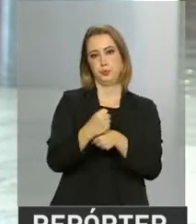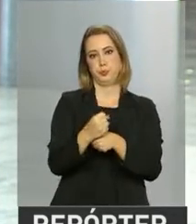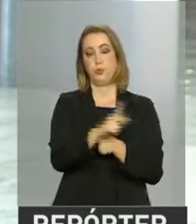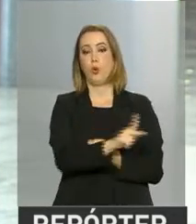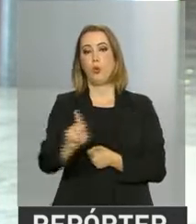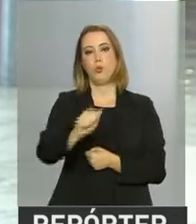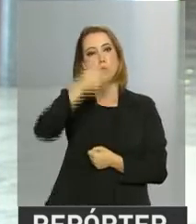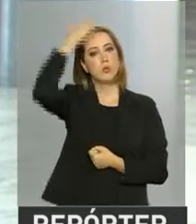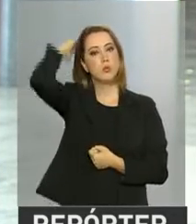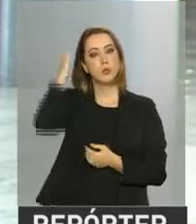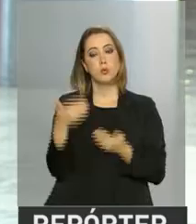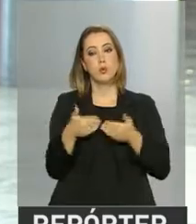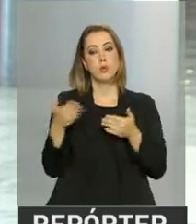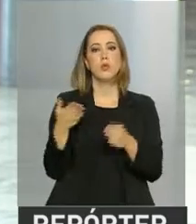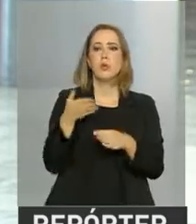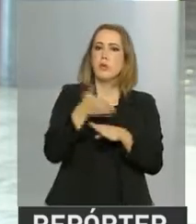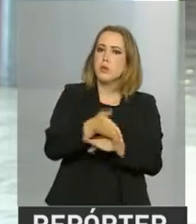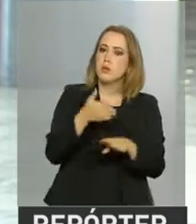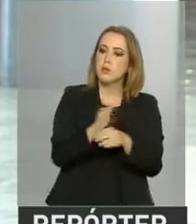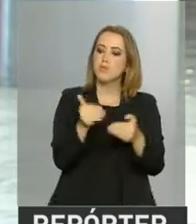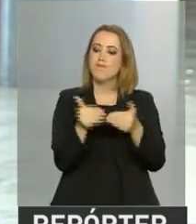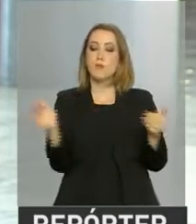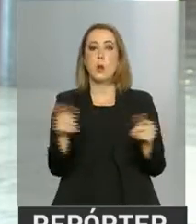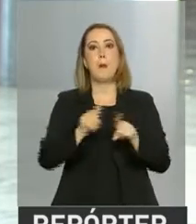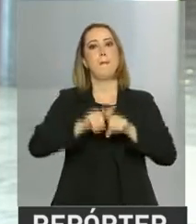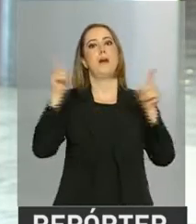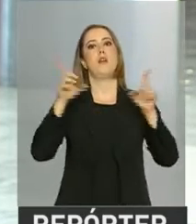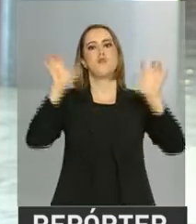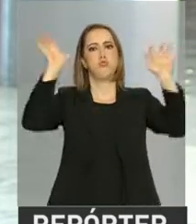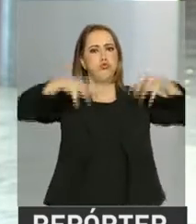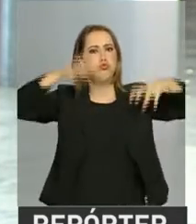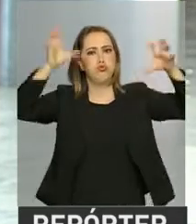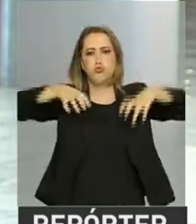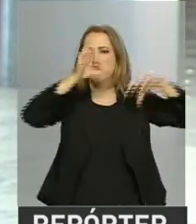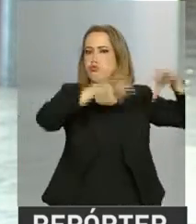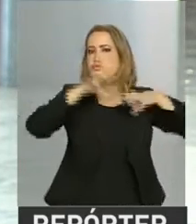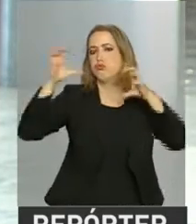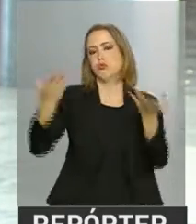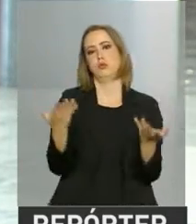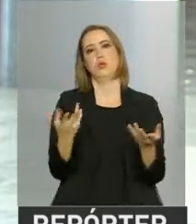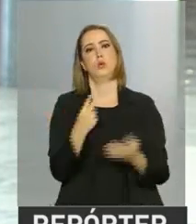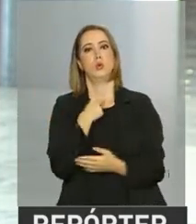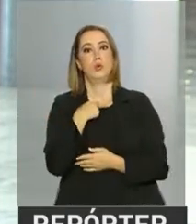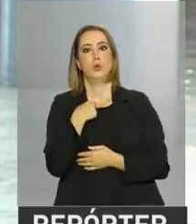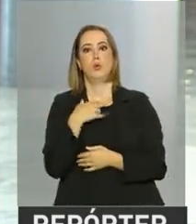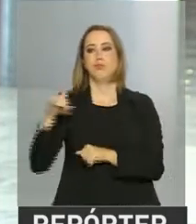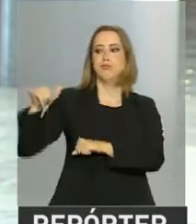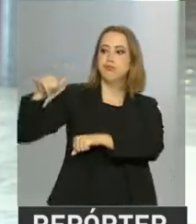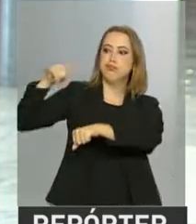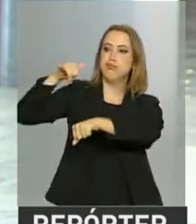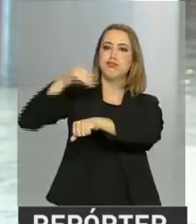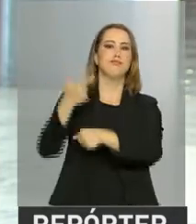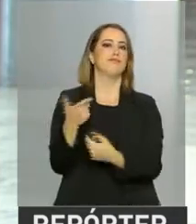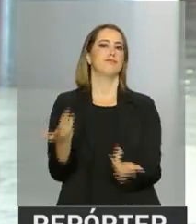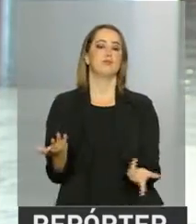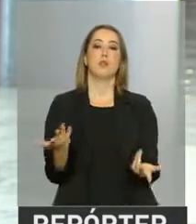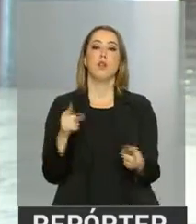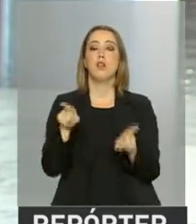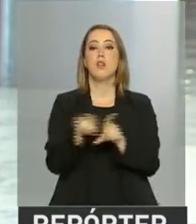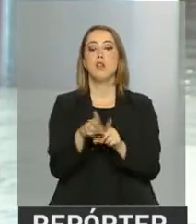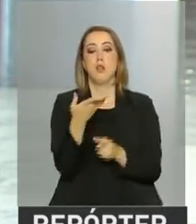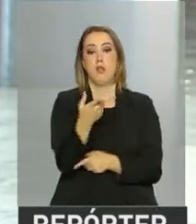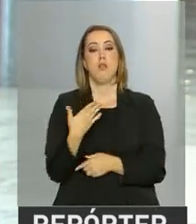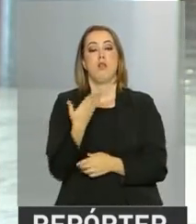iria comparecer à inauguração, mas as fortes chuvas na região dos Carajás impediram que aviões circulassem pela região.